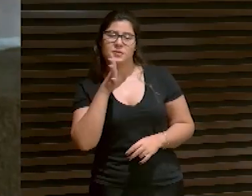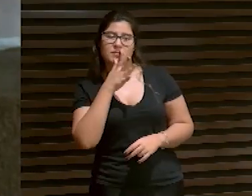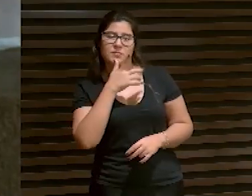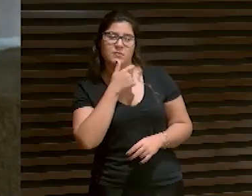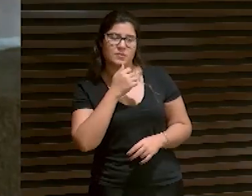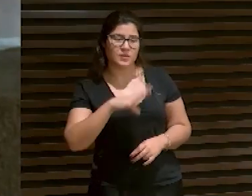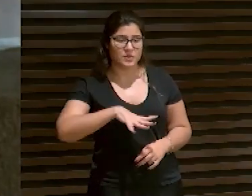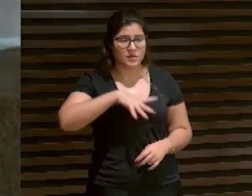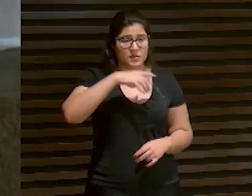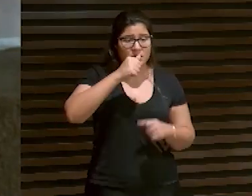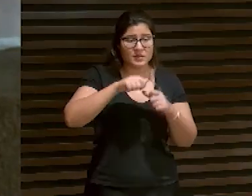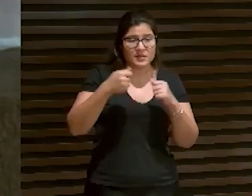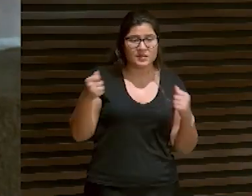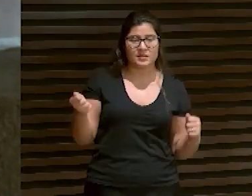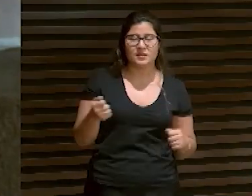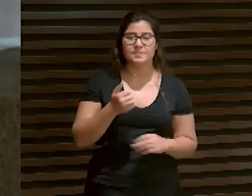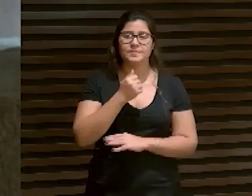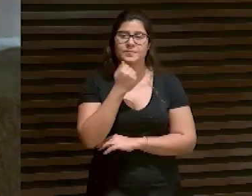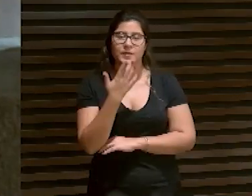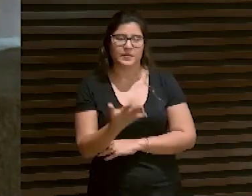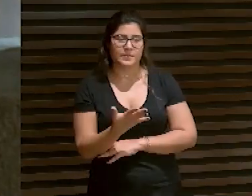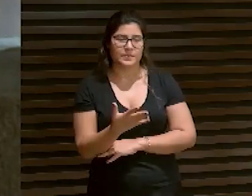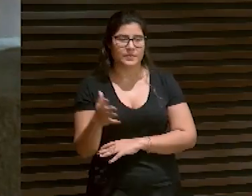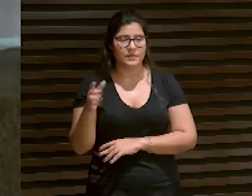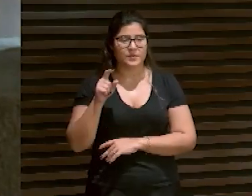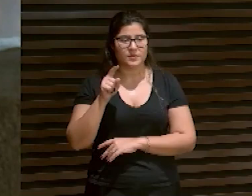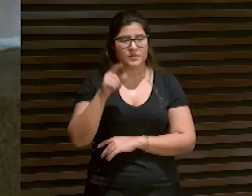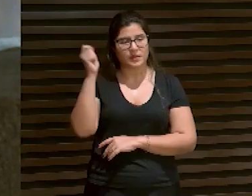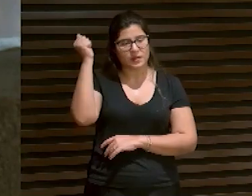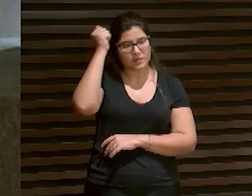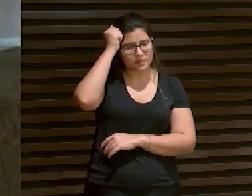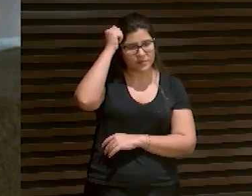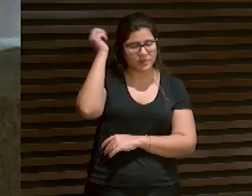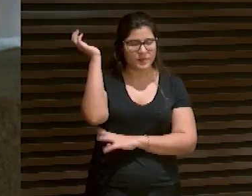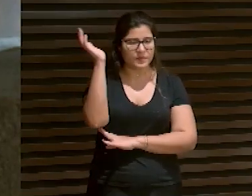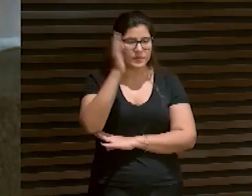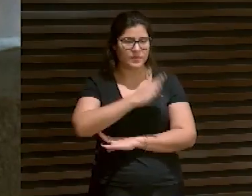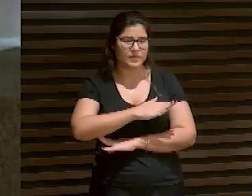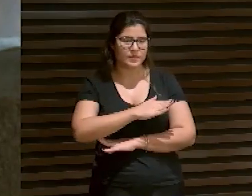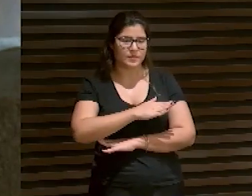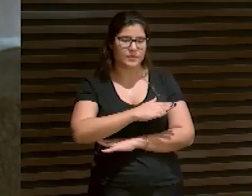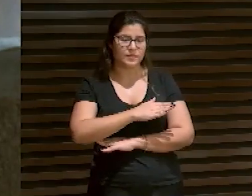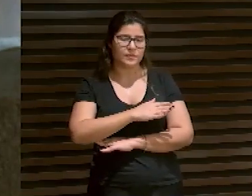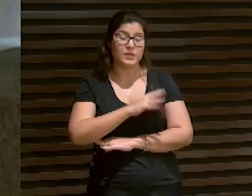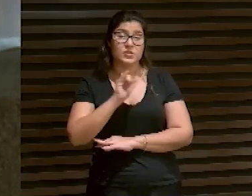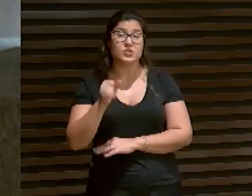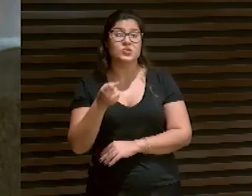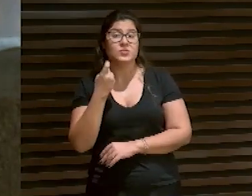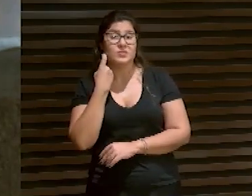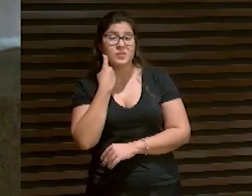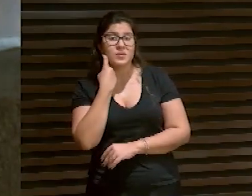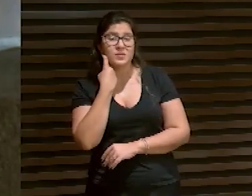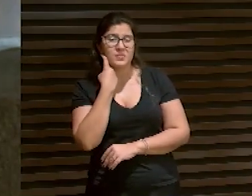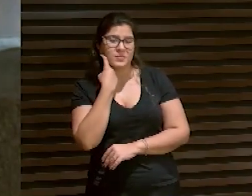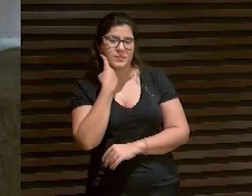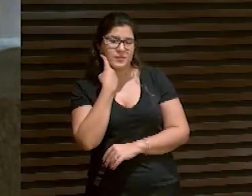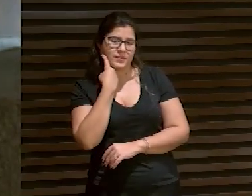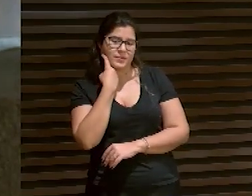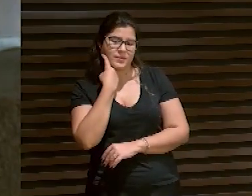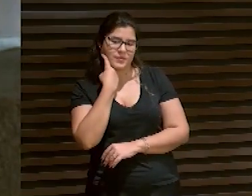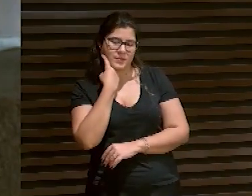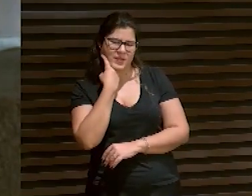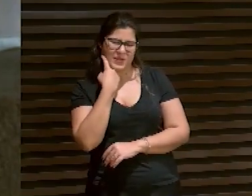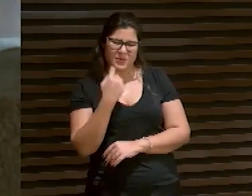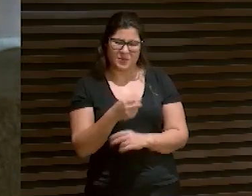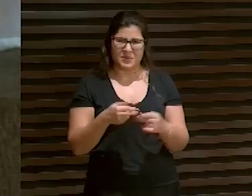em benignidade, e que te arrependes do mal. E agora Jonas, ele vai começar a fazer uma coisa totalmente